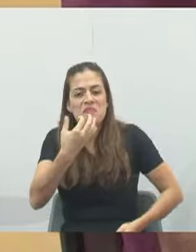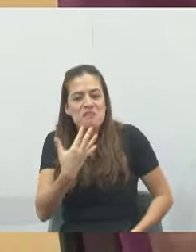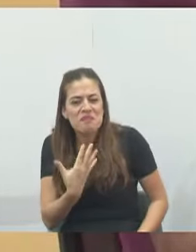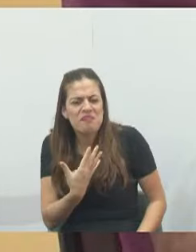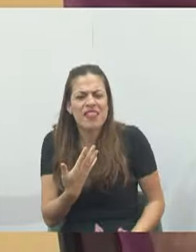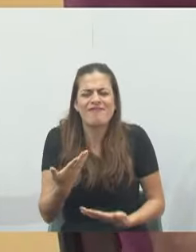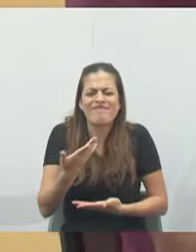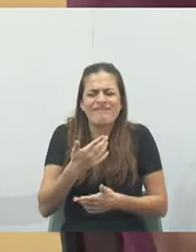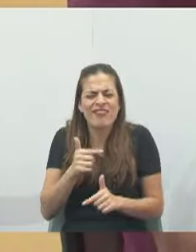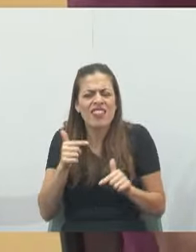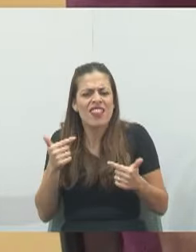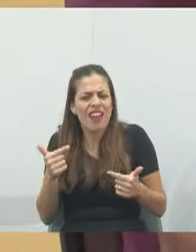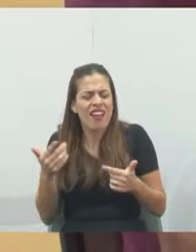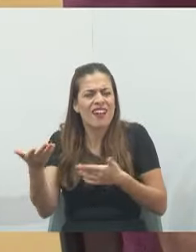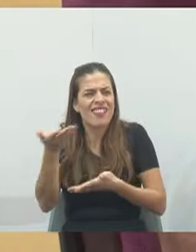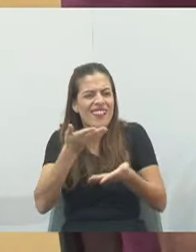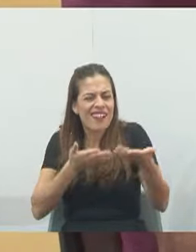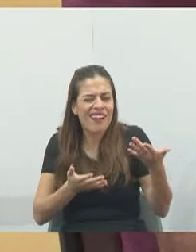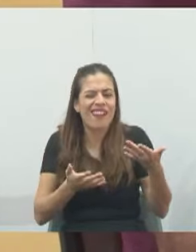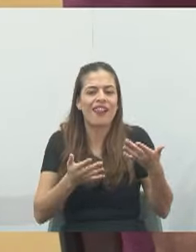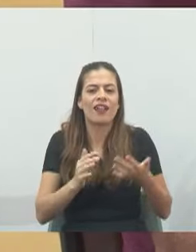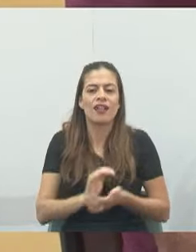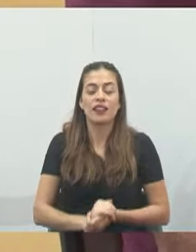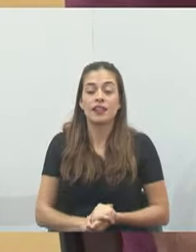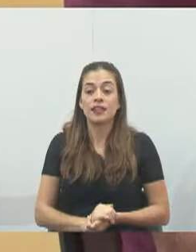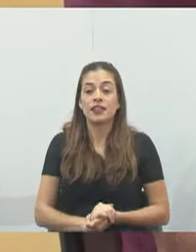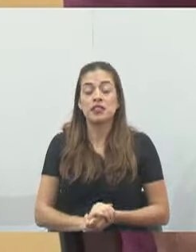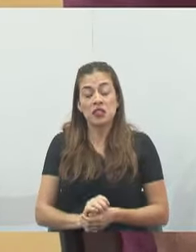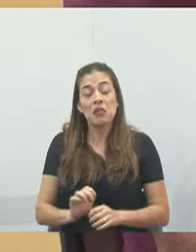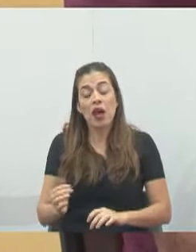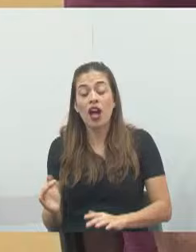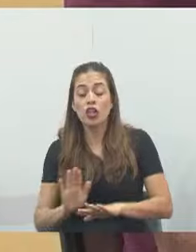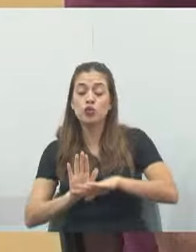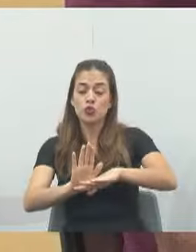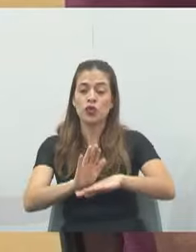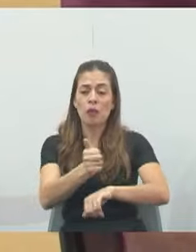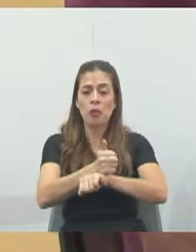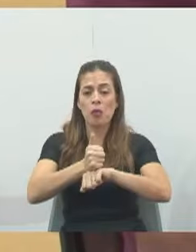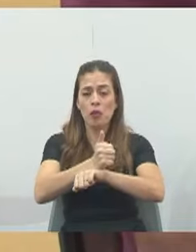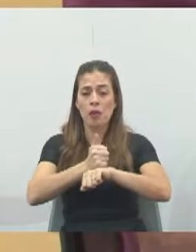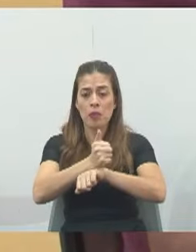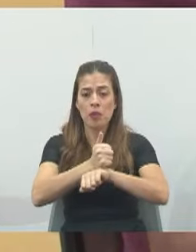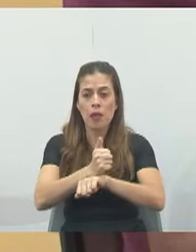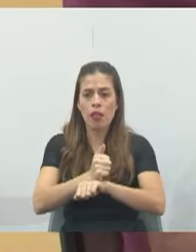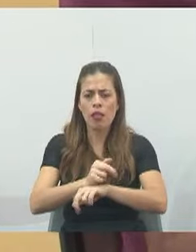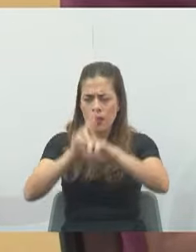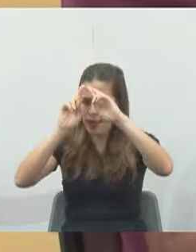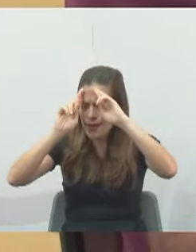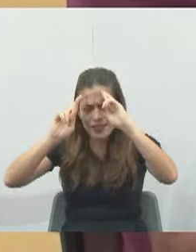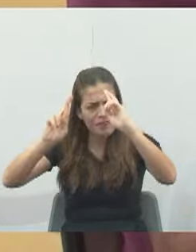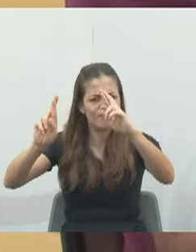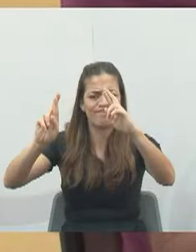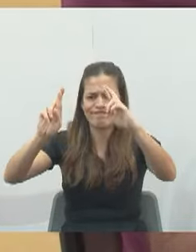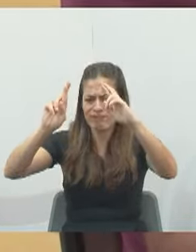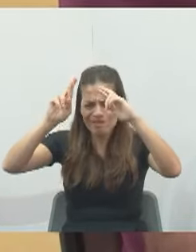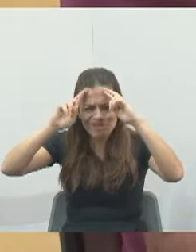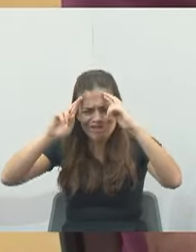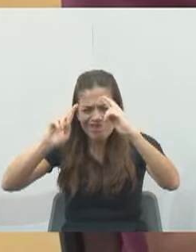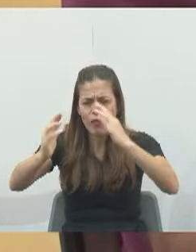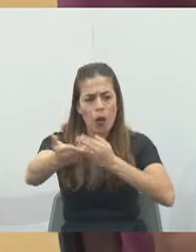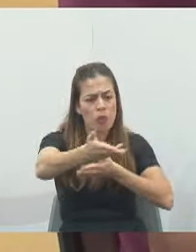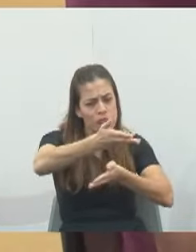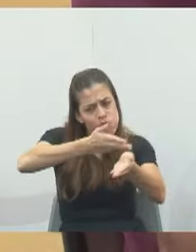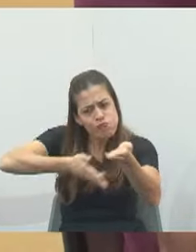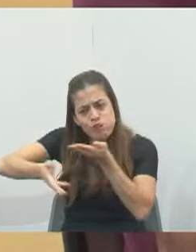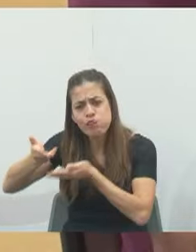né? Extrovertido. Então são pontos que ajudam ele como profissional, né? E respeitador, ele respeita muitos colegas, eu